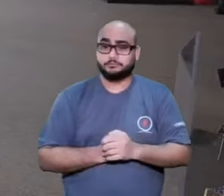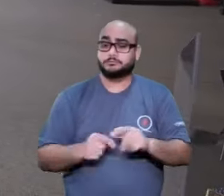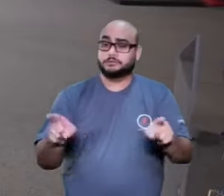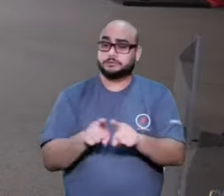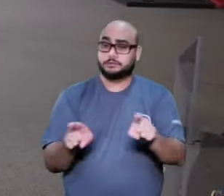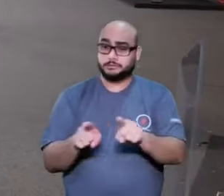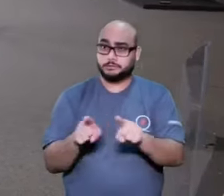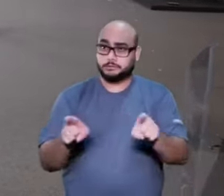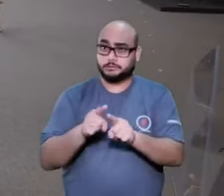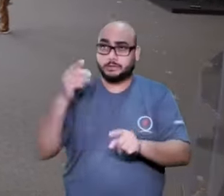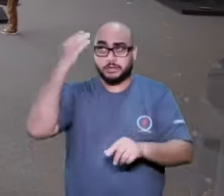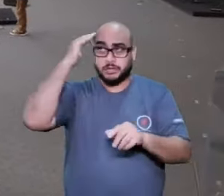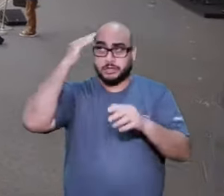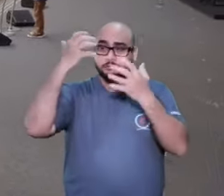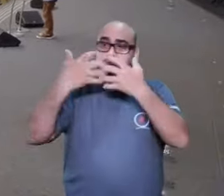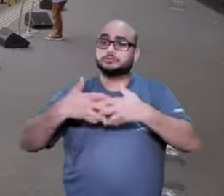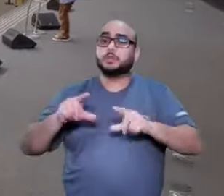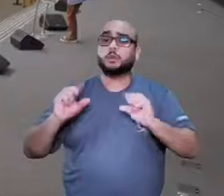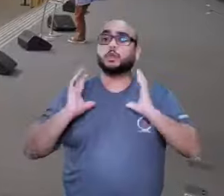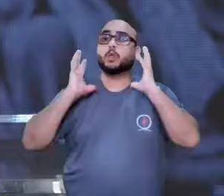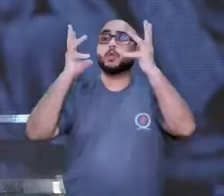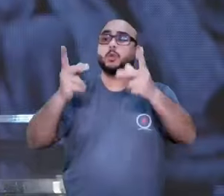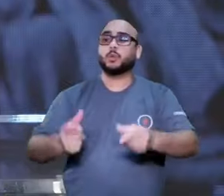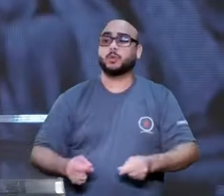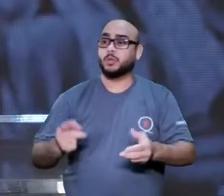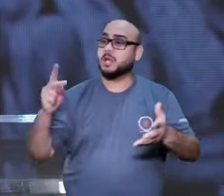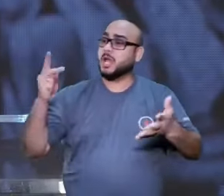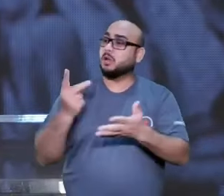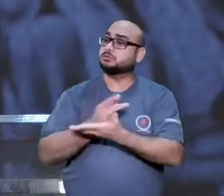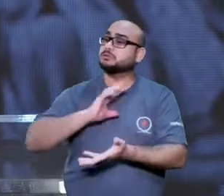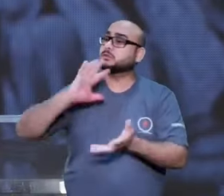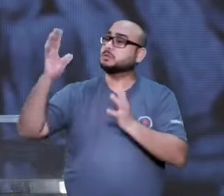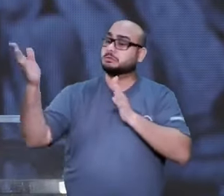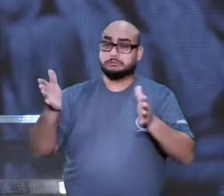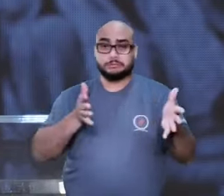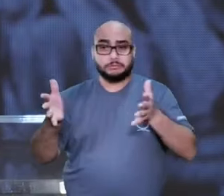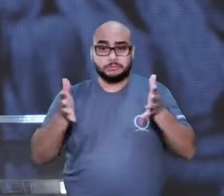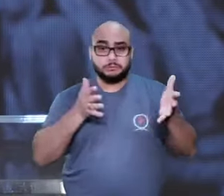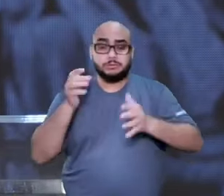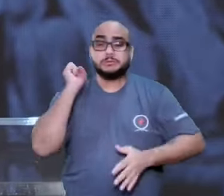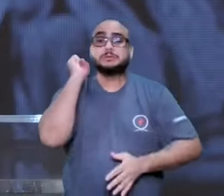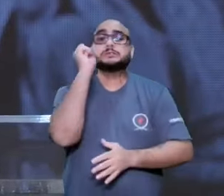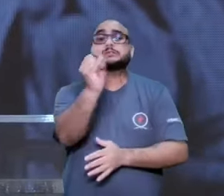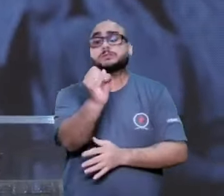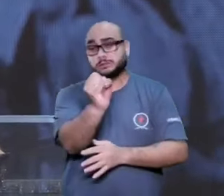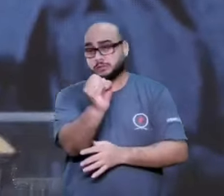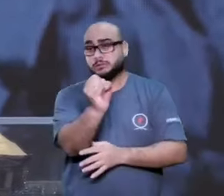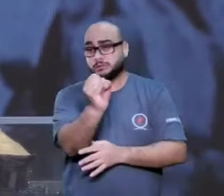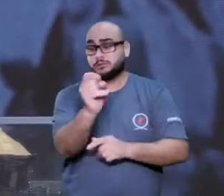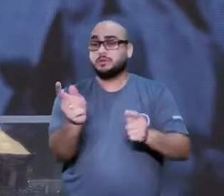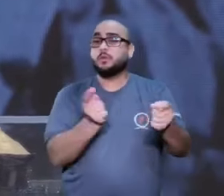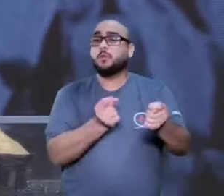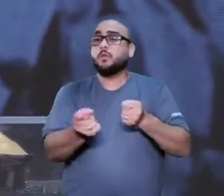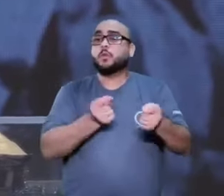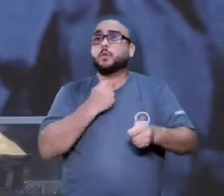compreender que tudo que está acontecendo com ela mesmo que ela não tenha